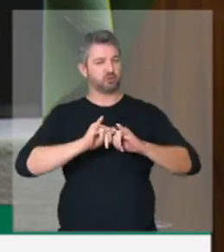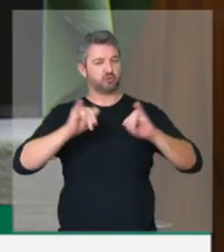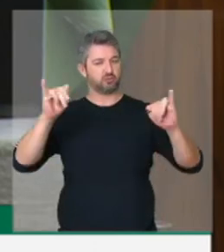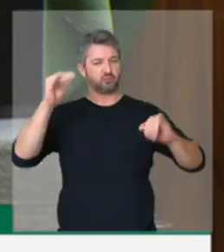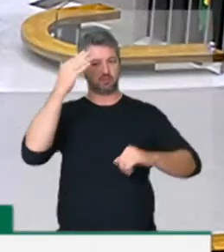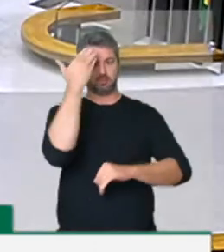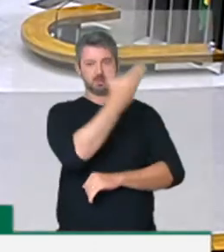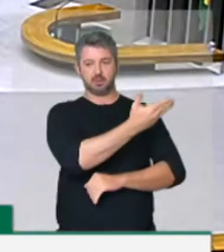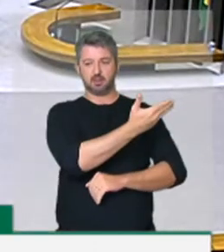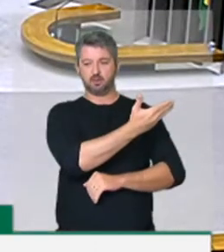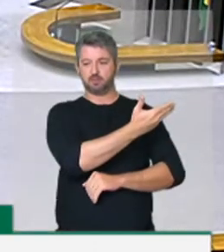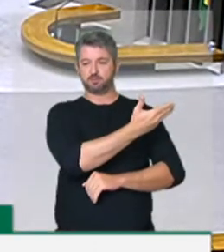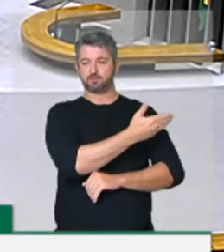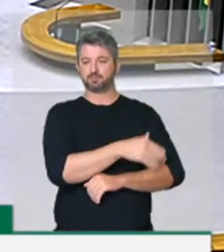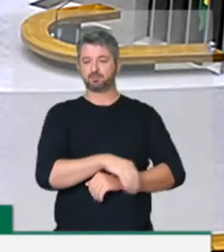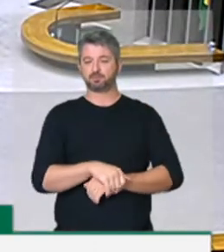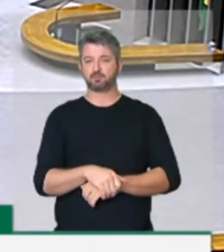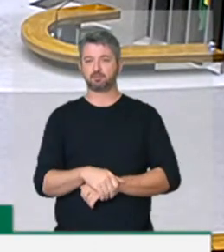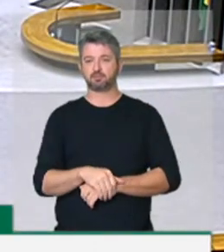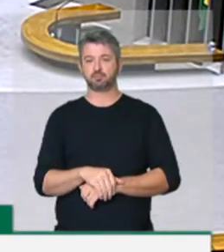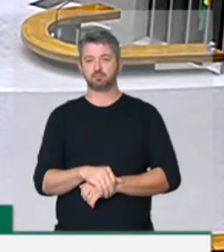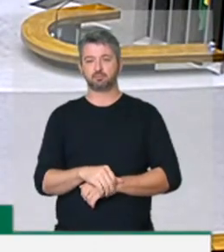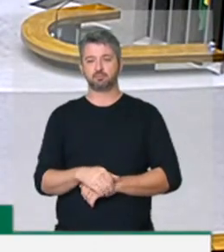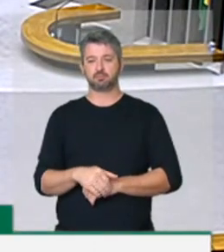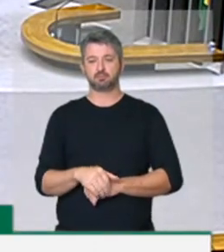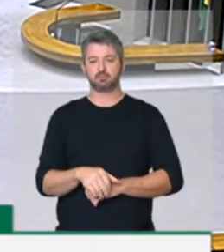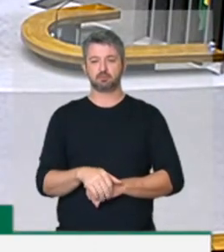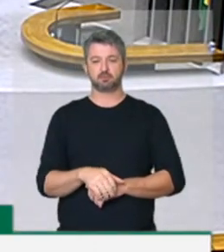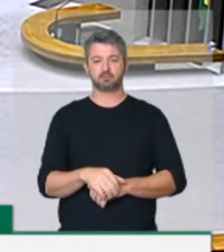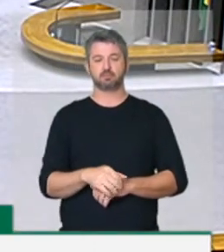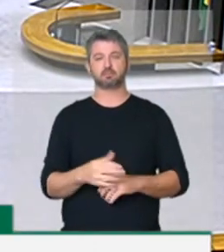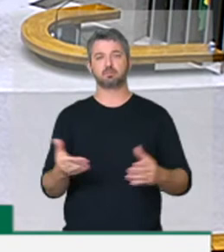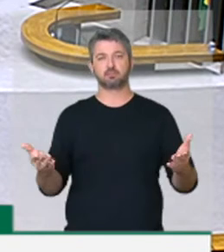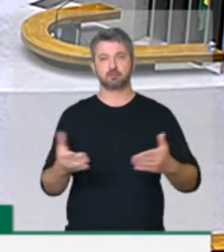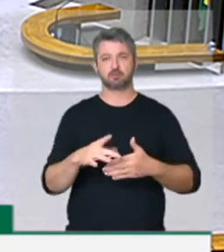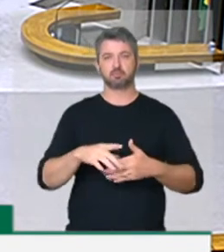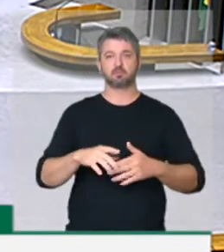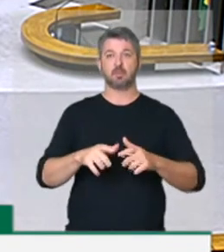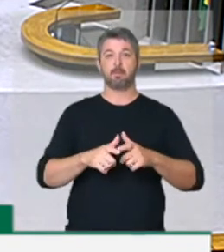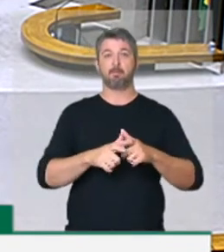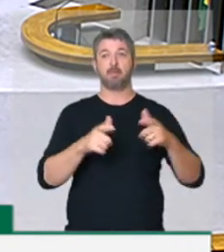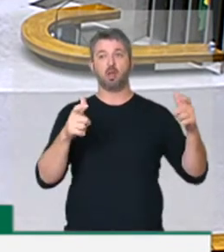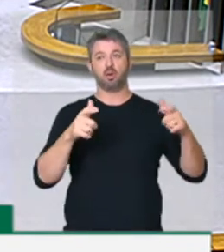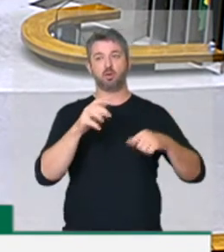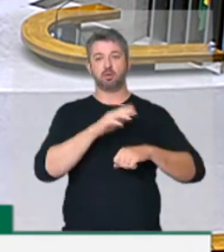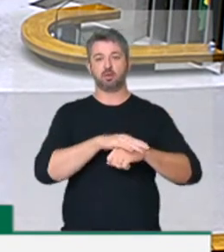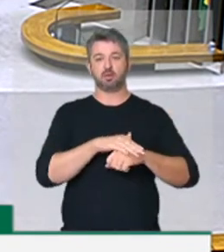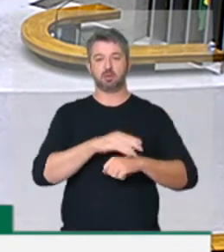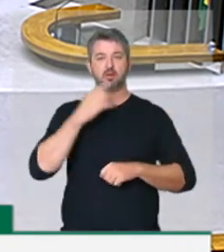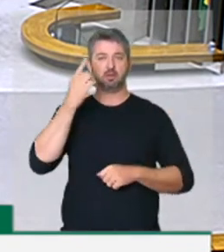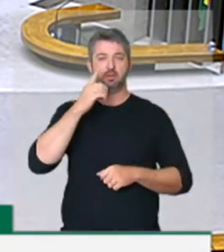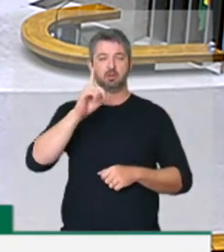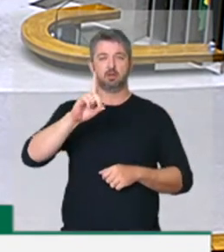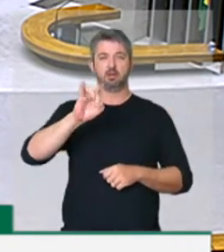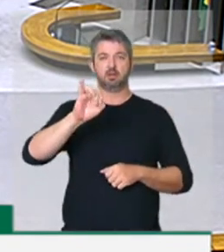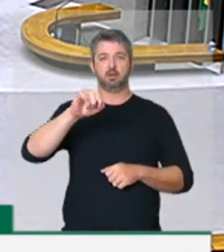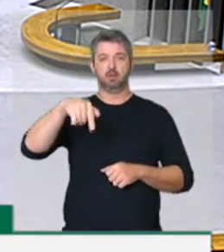obrigado. Obrigado, deputado. Com a palavra, pelo tempo de maioria, o deputado Diego Andrade.